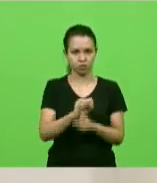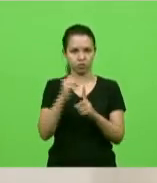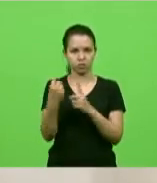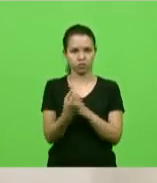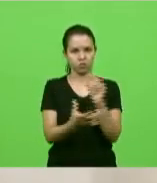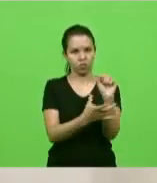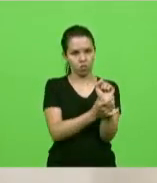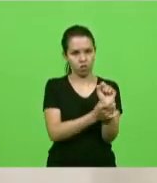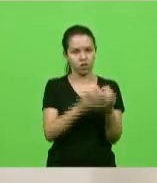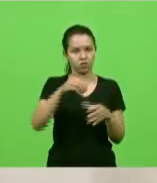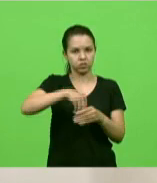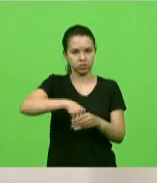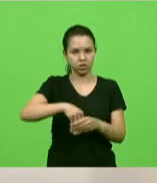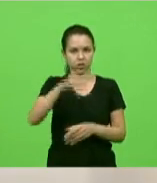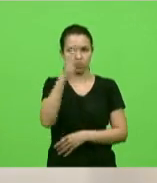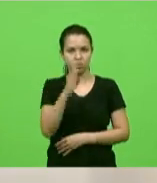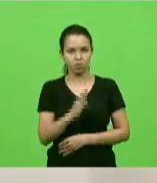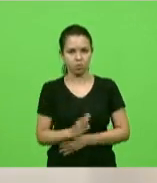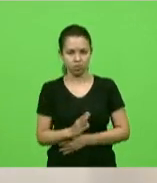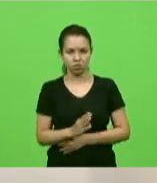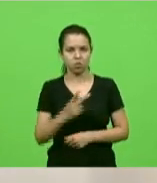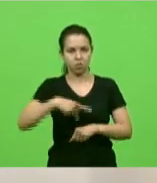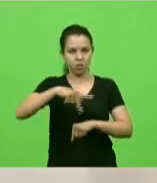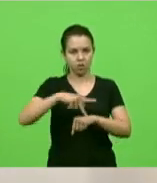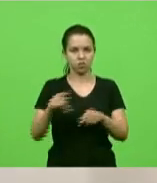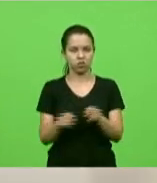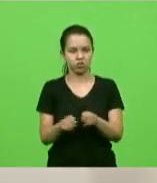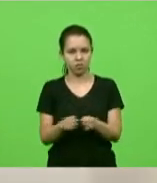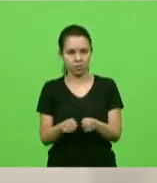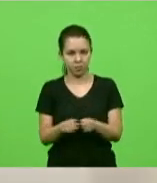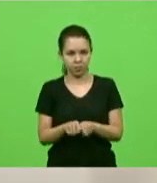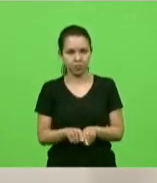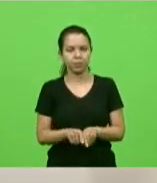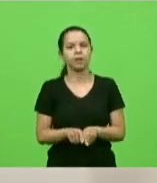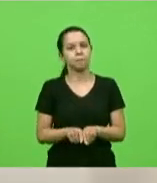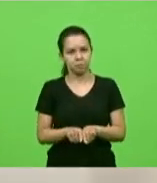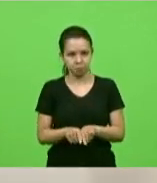país, a probidade na administração, a lei